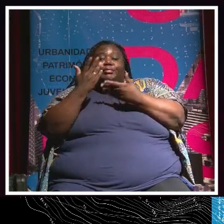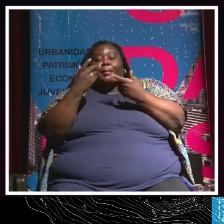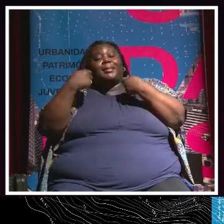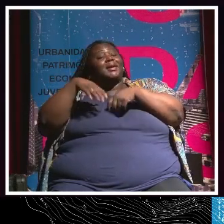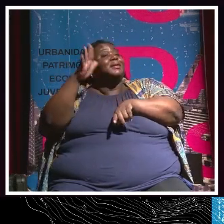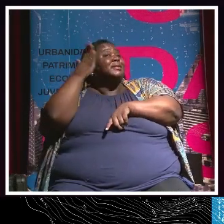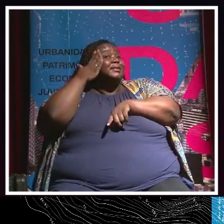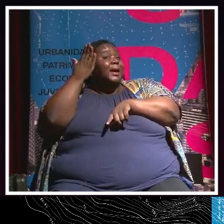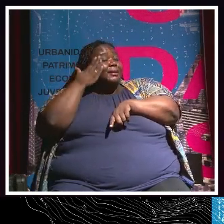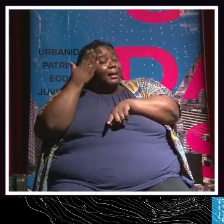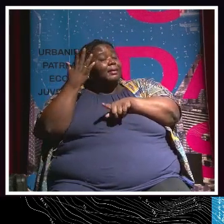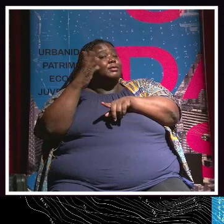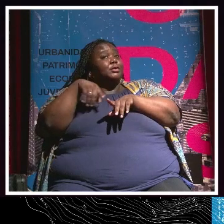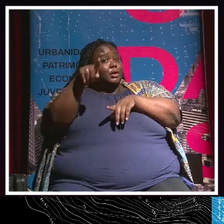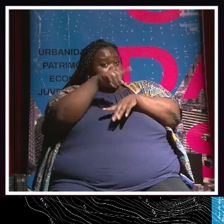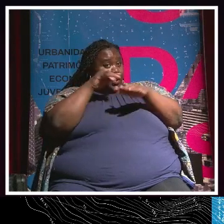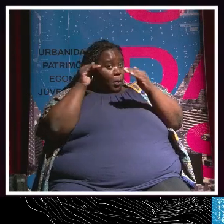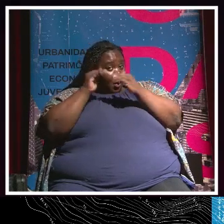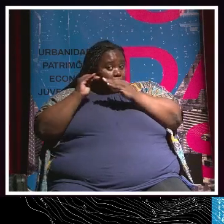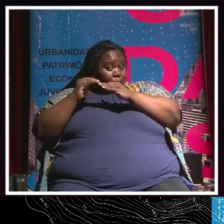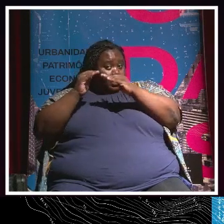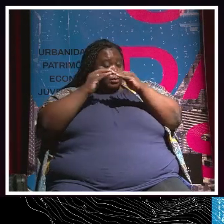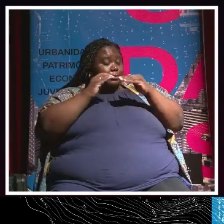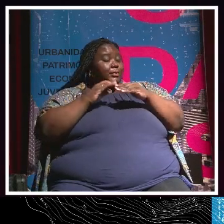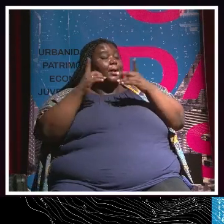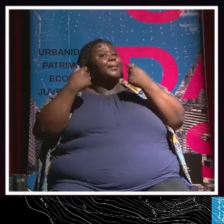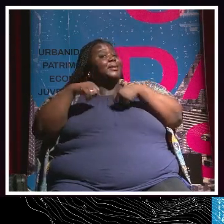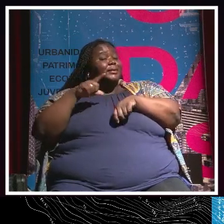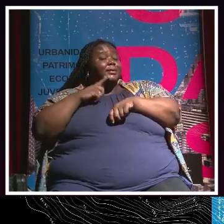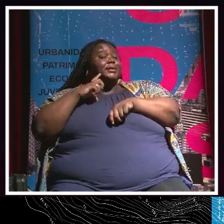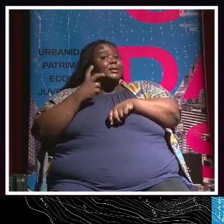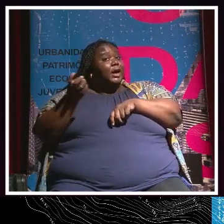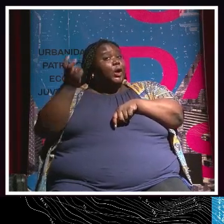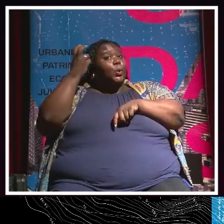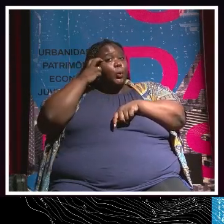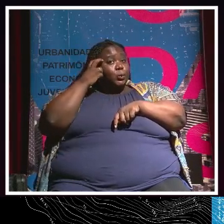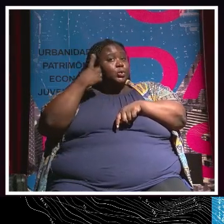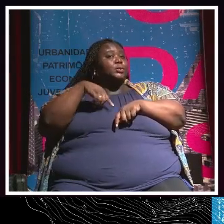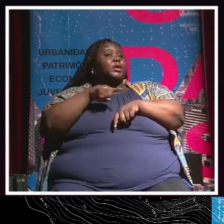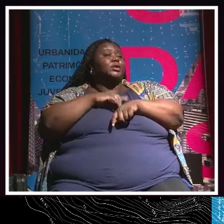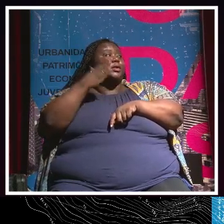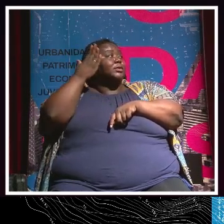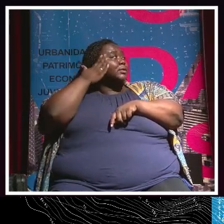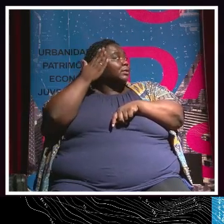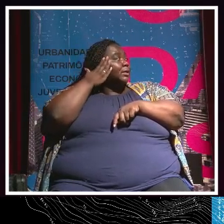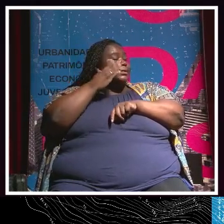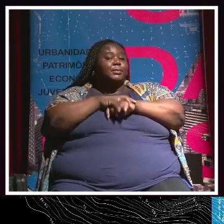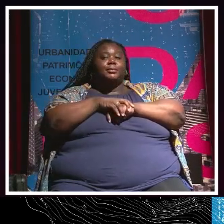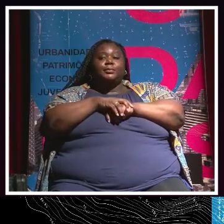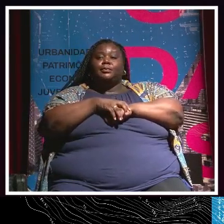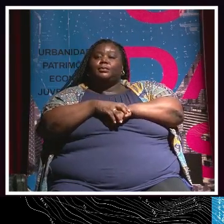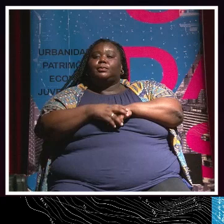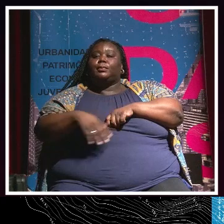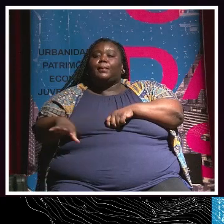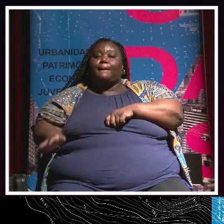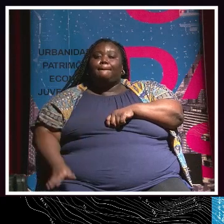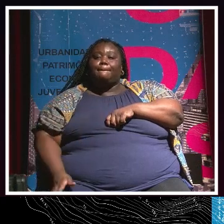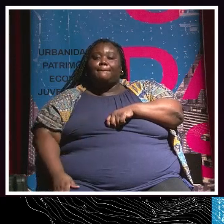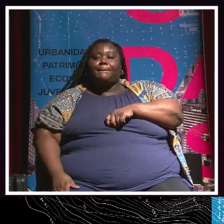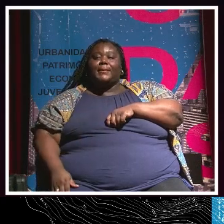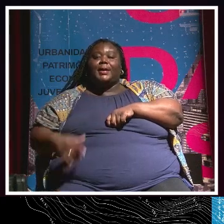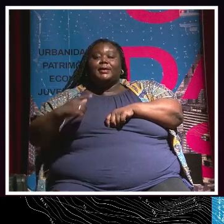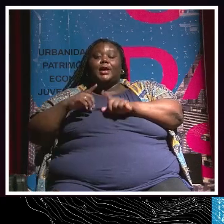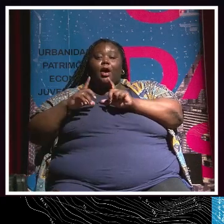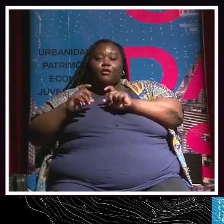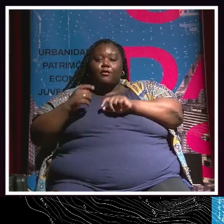né, gente? Vocês concordam ou não? Tem que passar pela cultura para a gente entender. O seminário deste ano busca um olhar